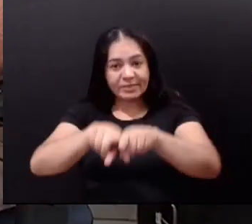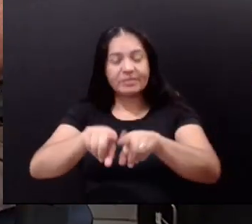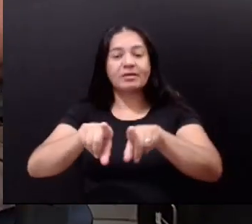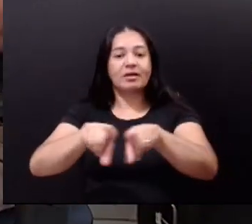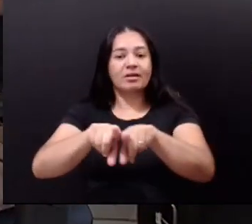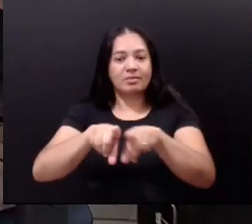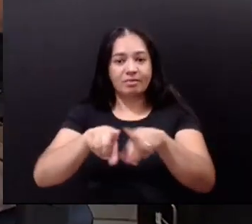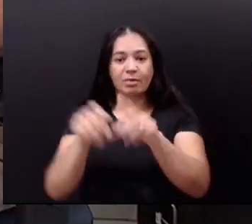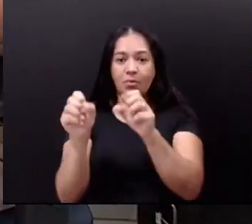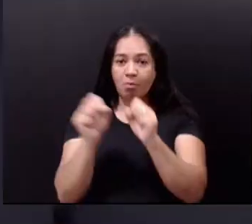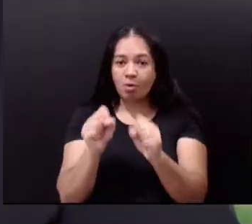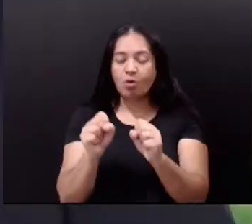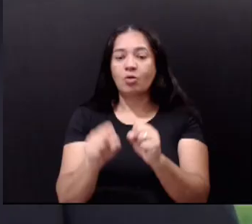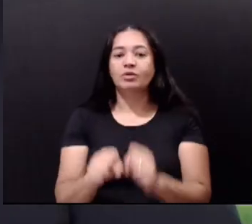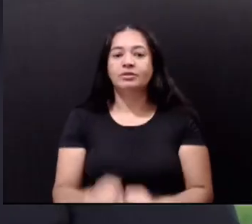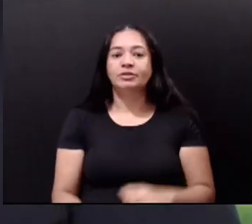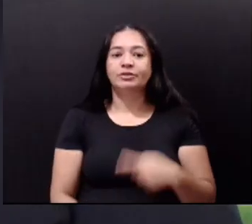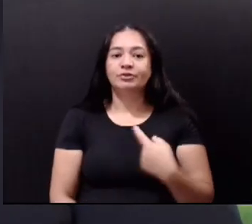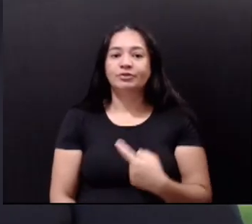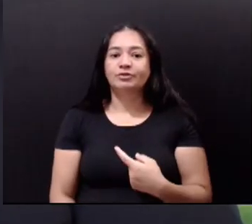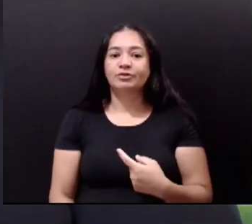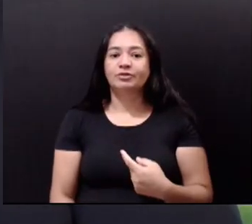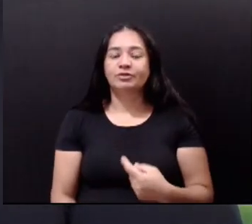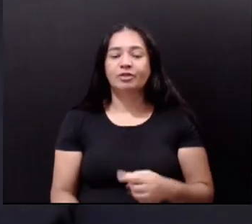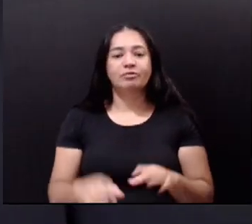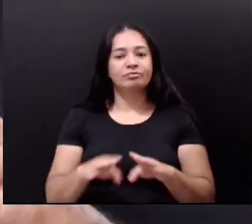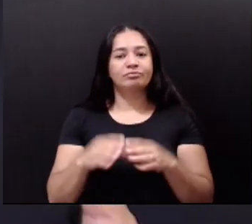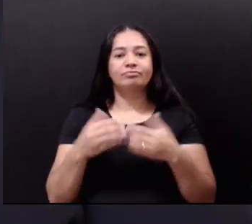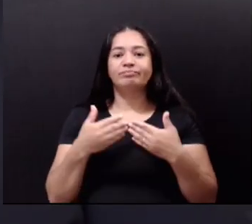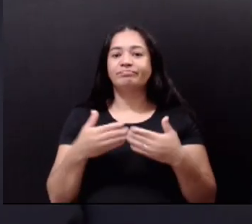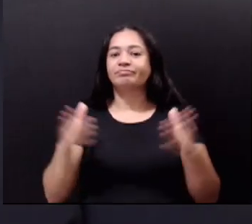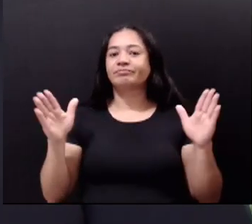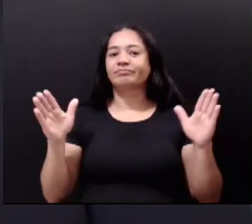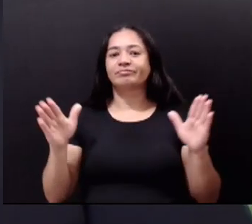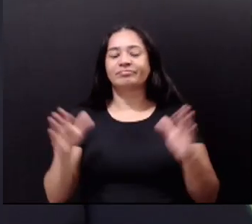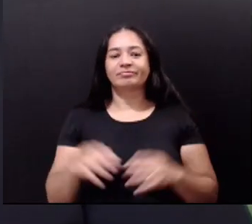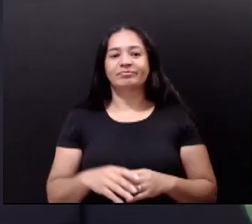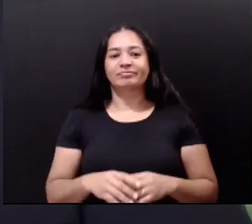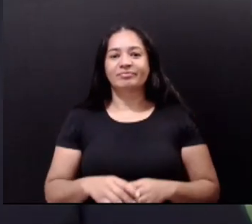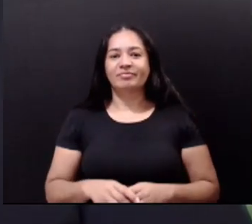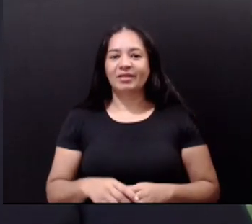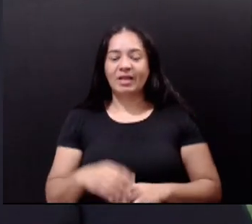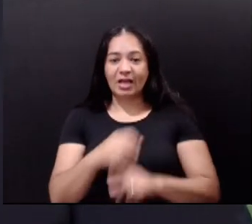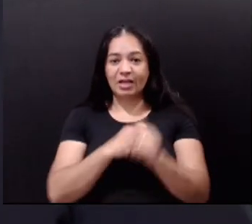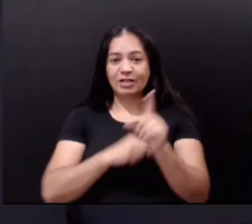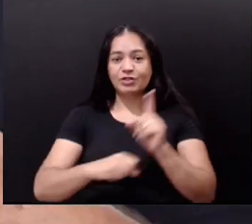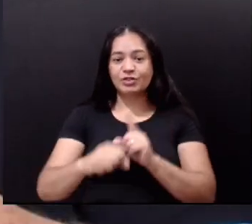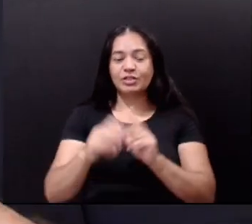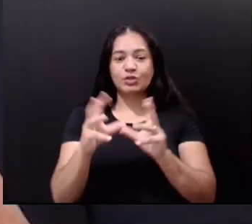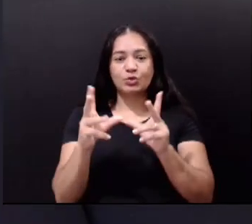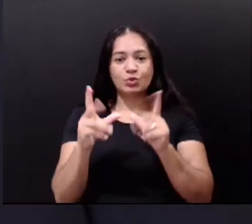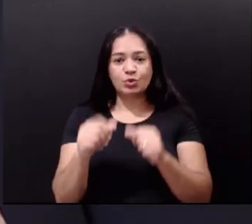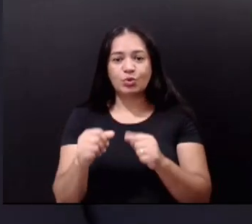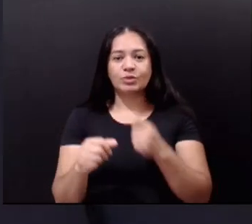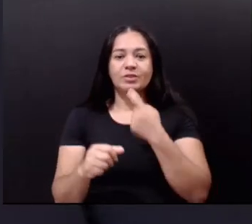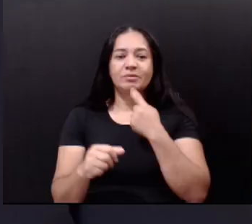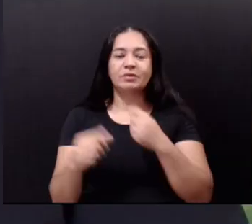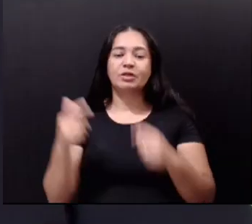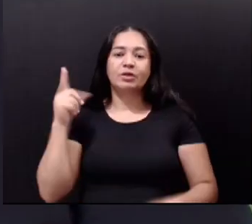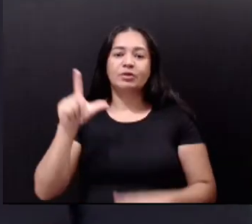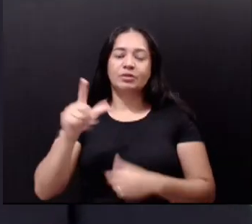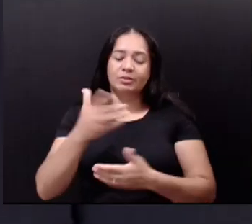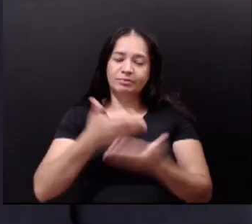a gente está aberto para esse canal, né, para que a sociedade toda de Campinas possa estar envolvida. A gente também faz eventos,